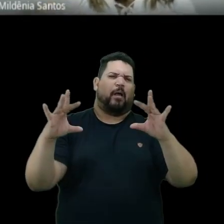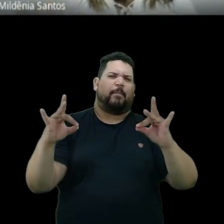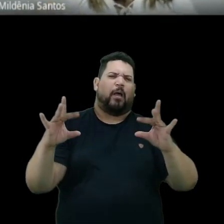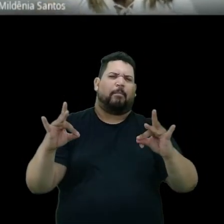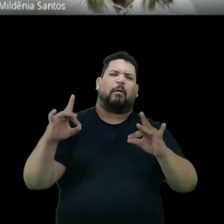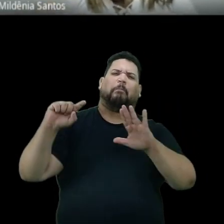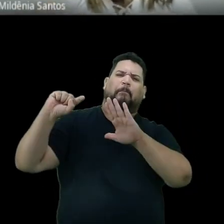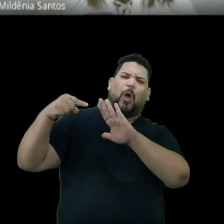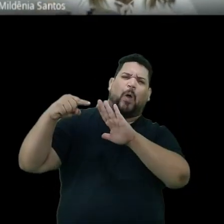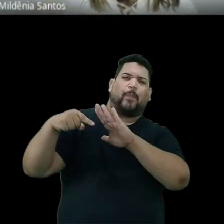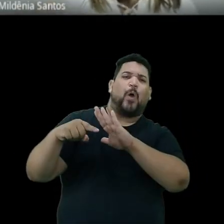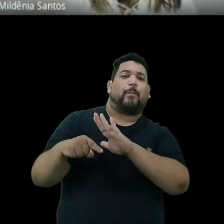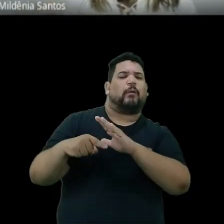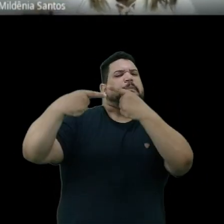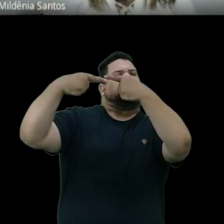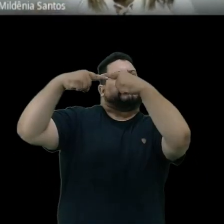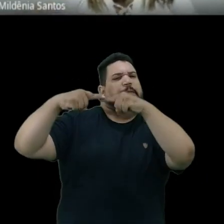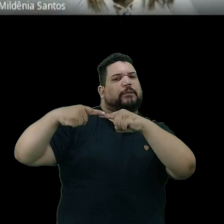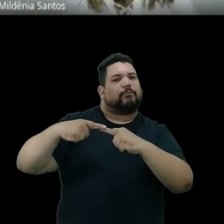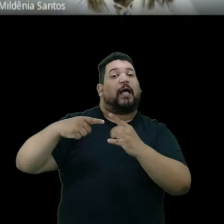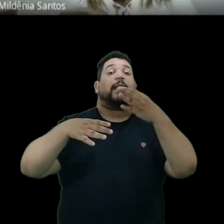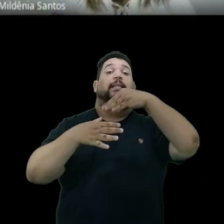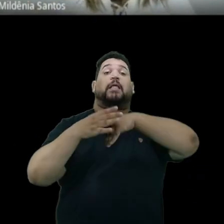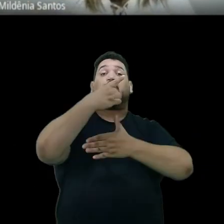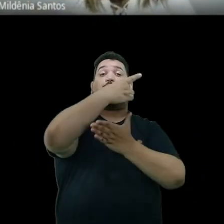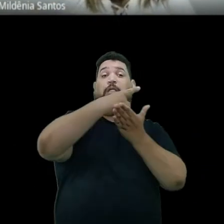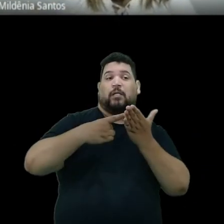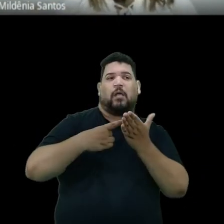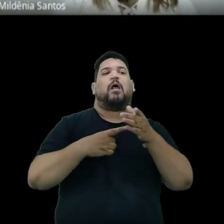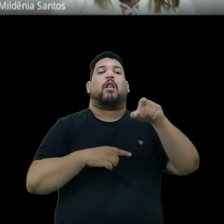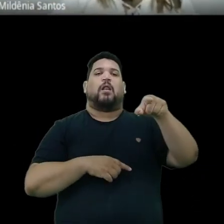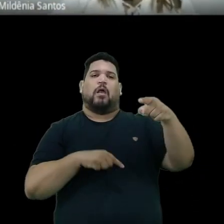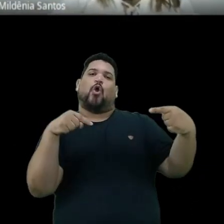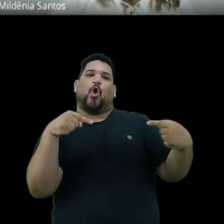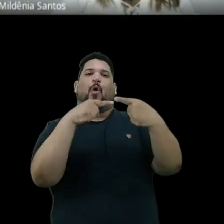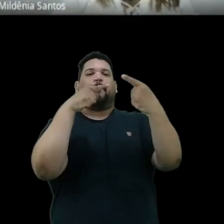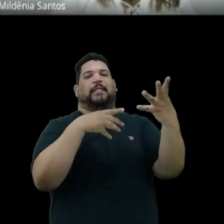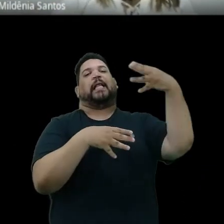minuciosamente o laudo onde essa pessoa está dentro do déficit.